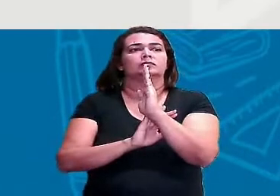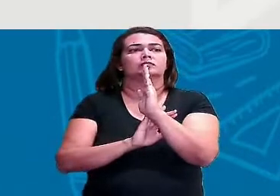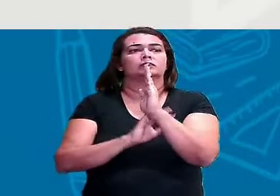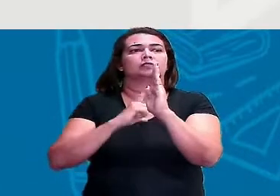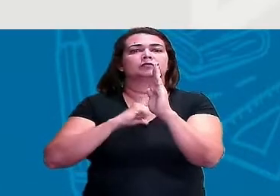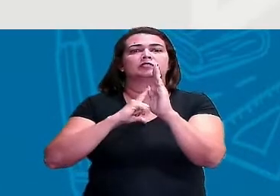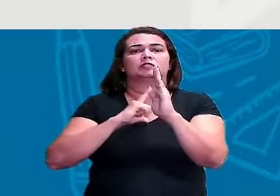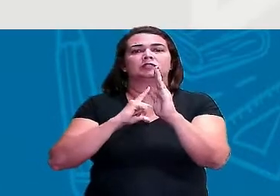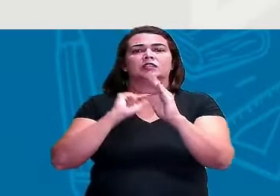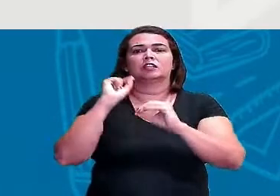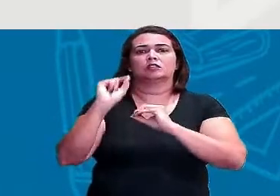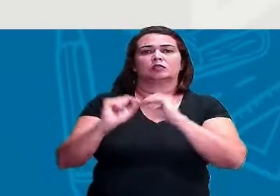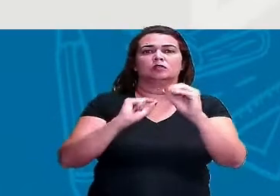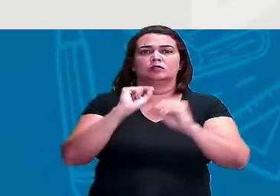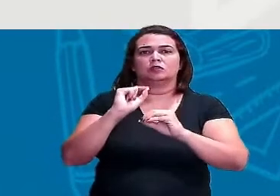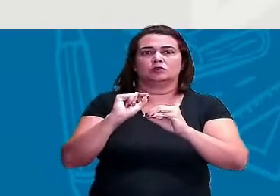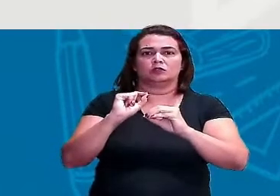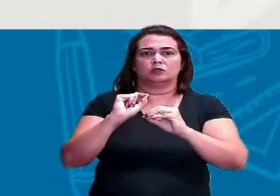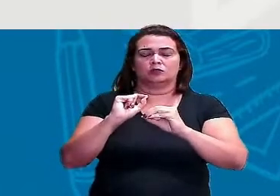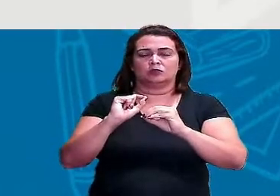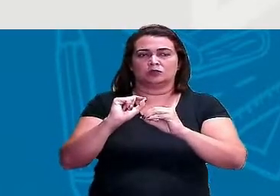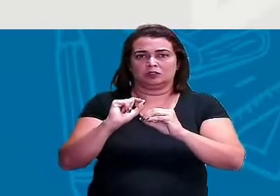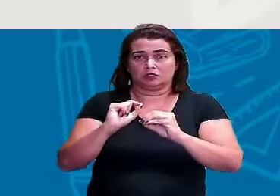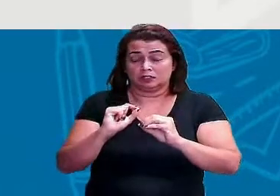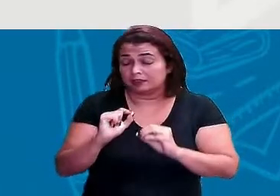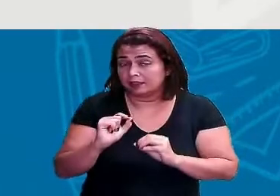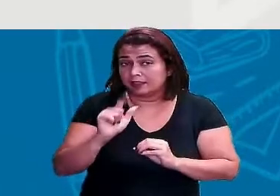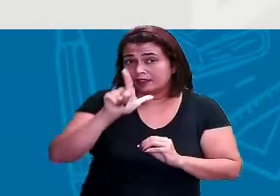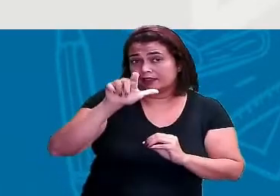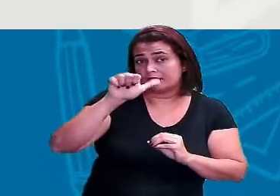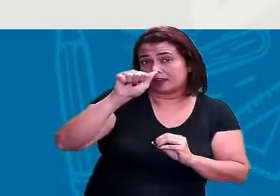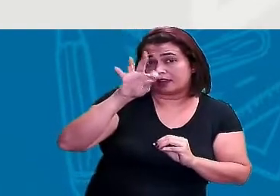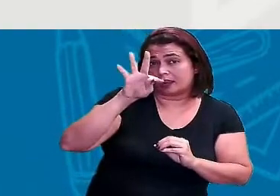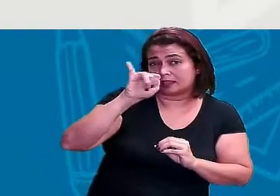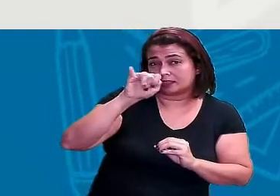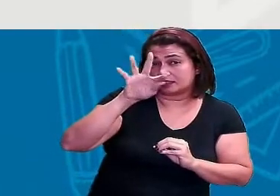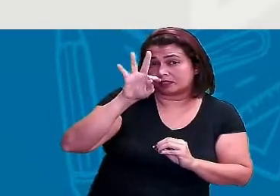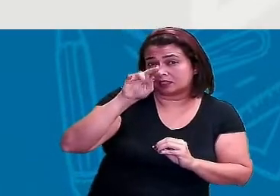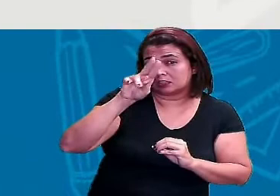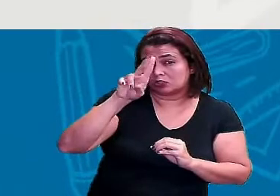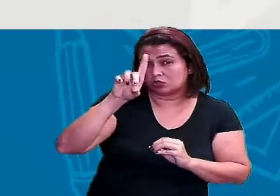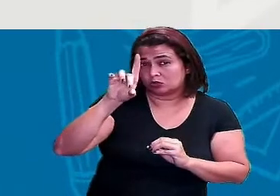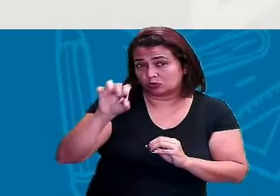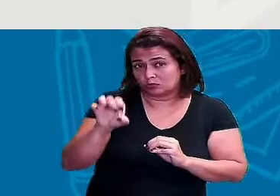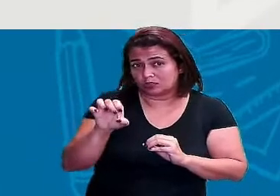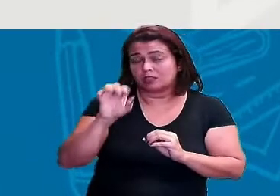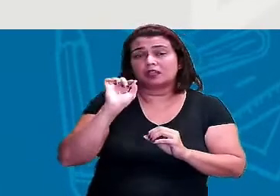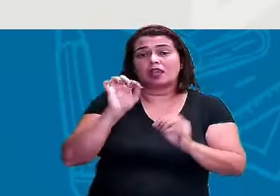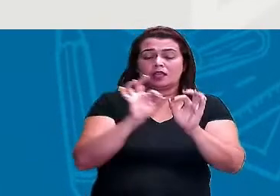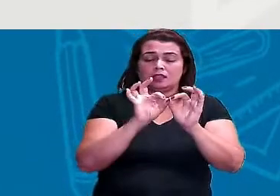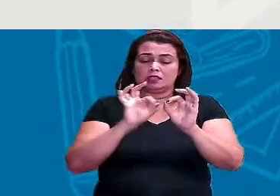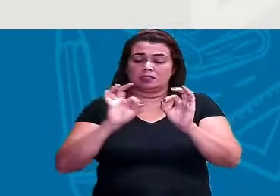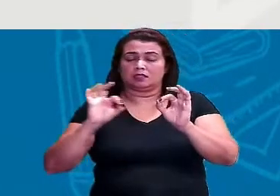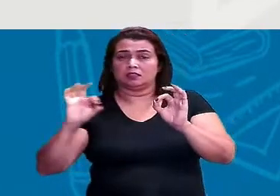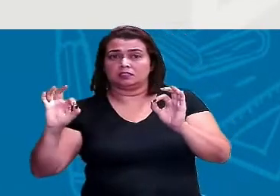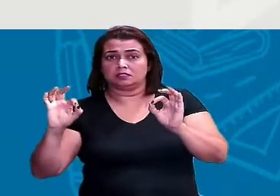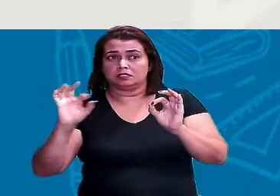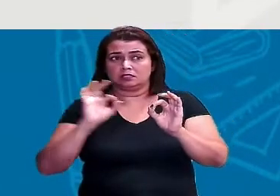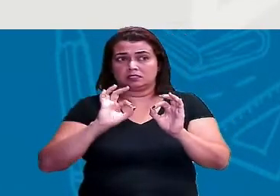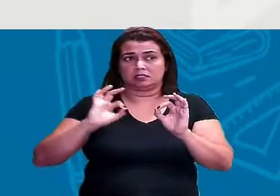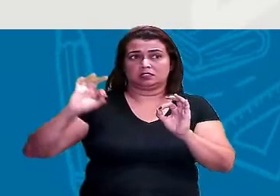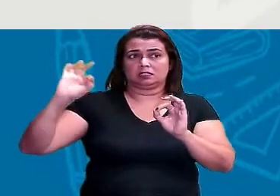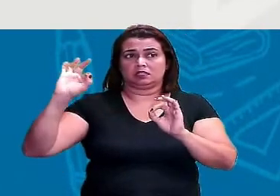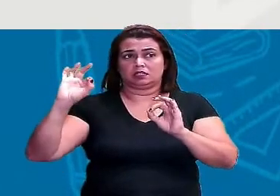as latitudes e as longitudes. O que seria a latitude? Latitude é a distância em graus de qualquer ponto para a